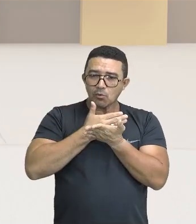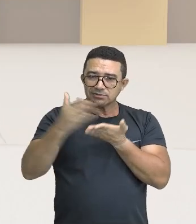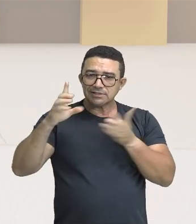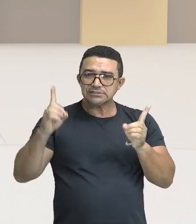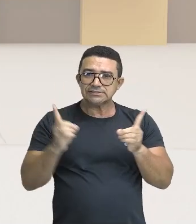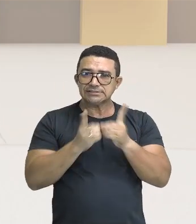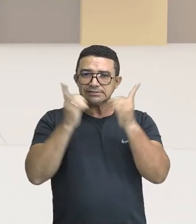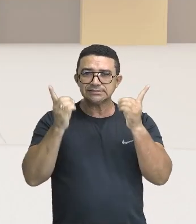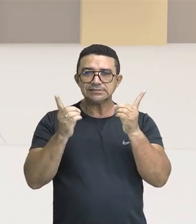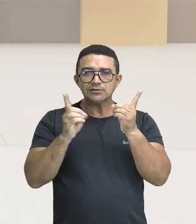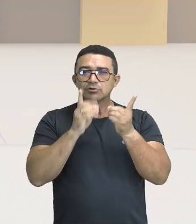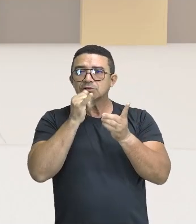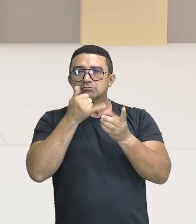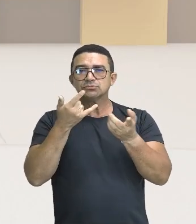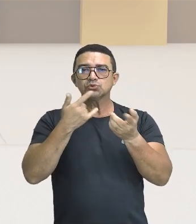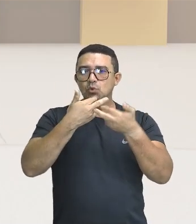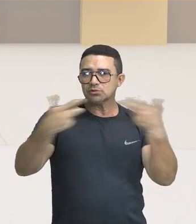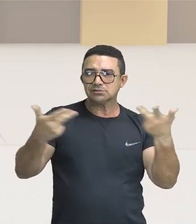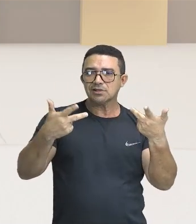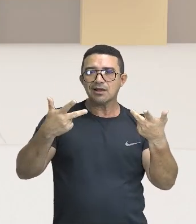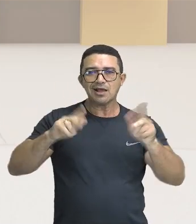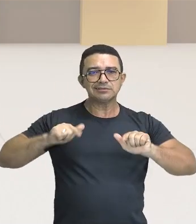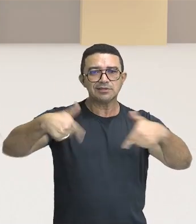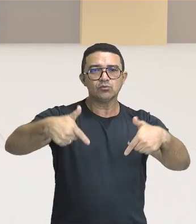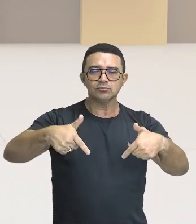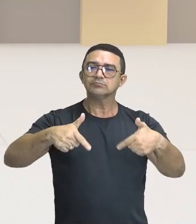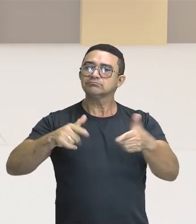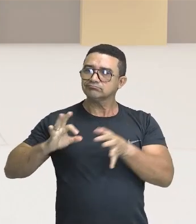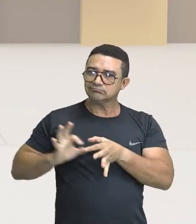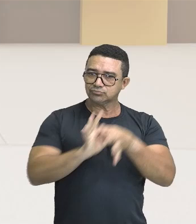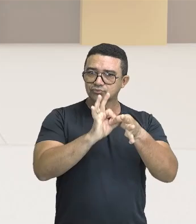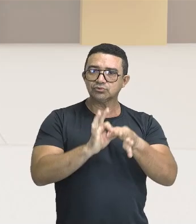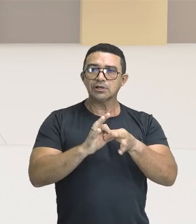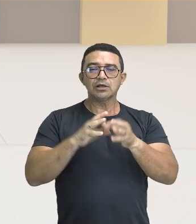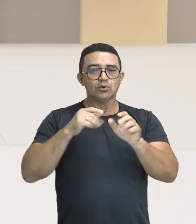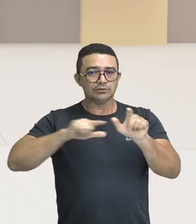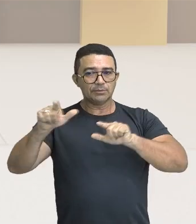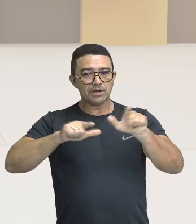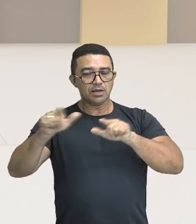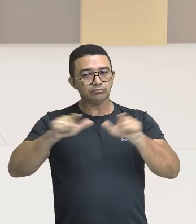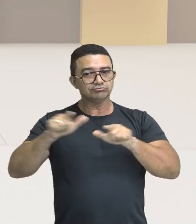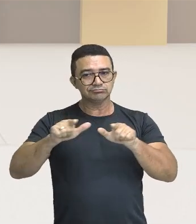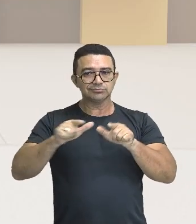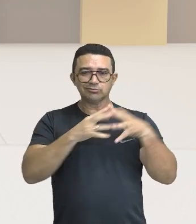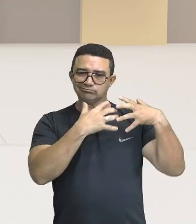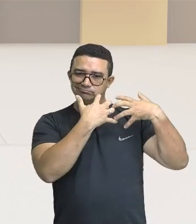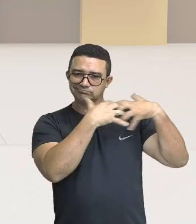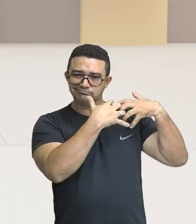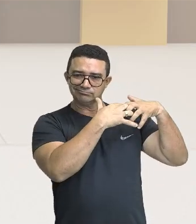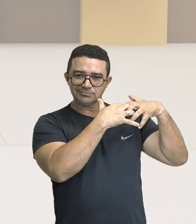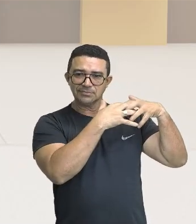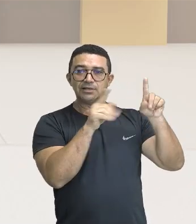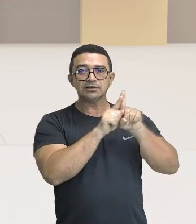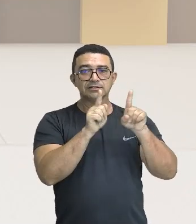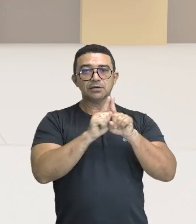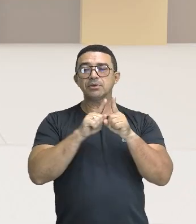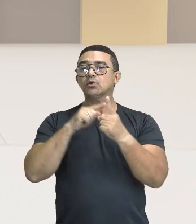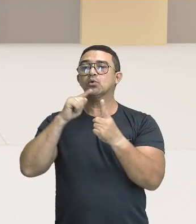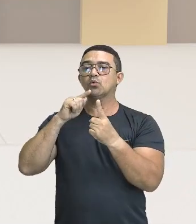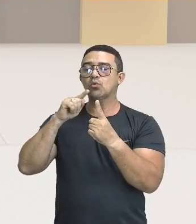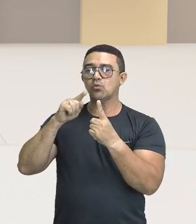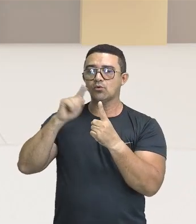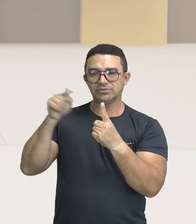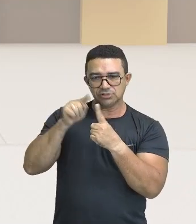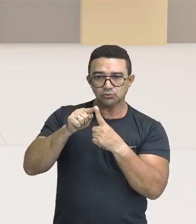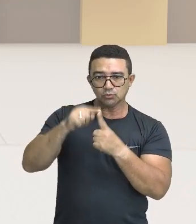partir da dinâmica que se estabelece entre a atividade psíquica do sujeito e o objeto do